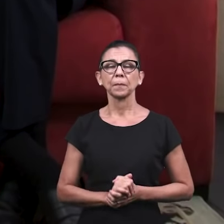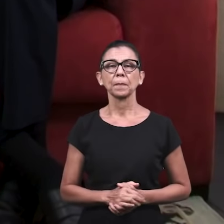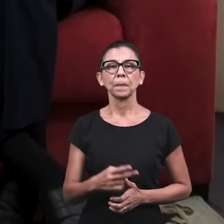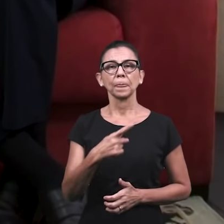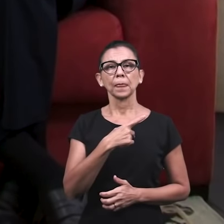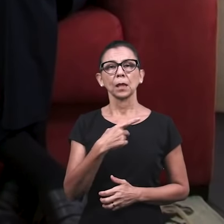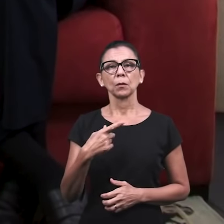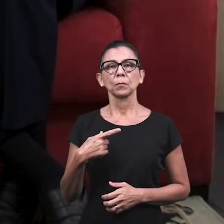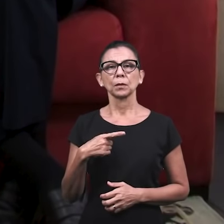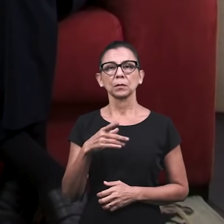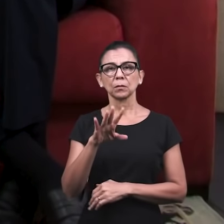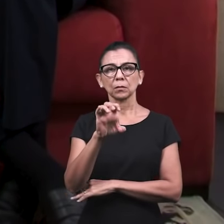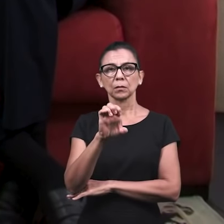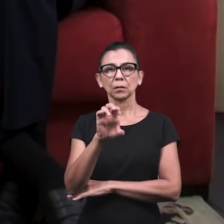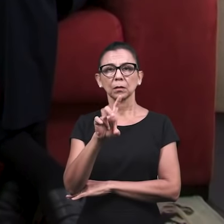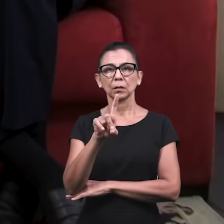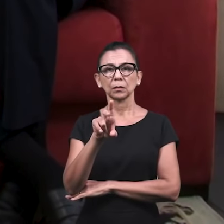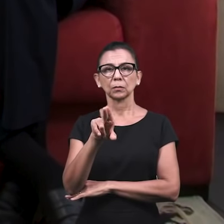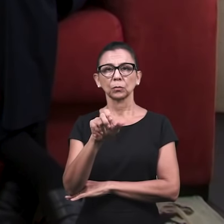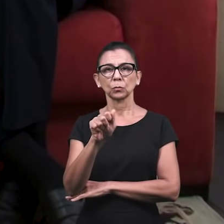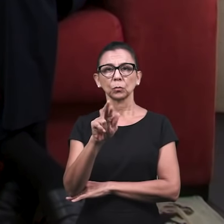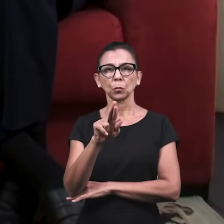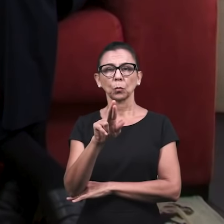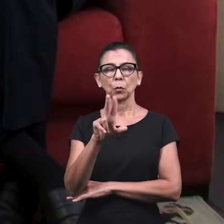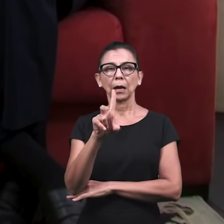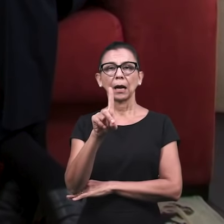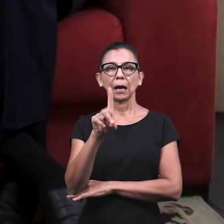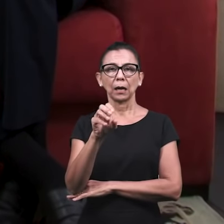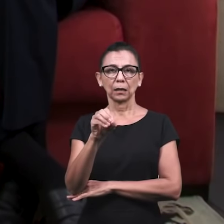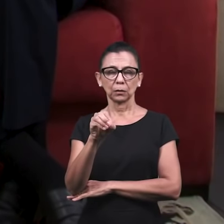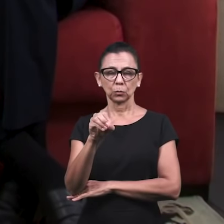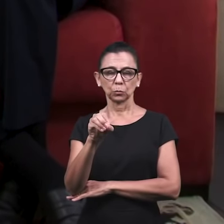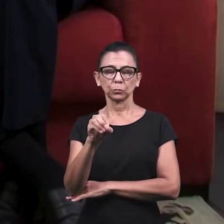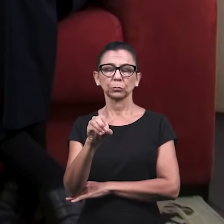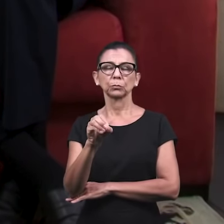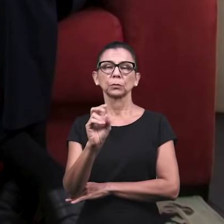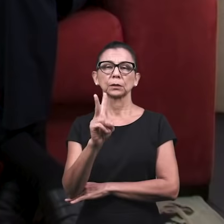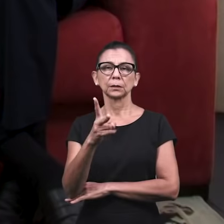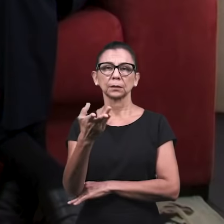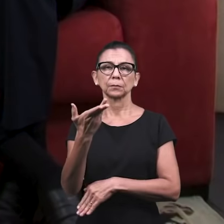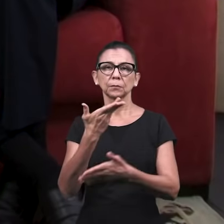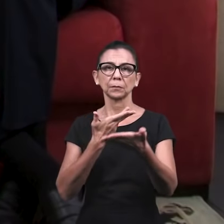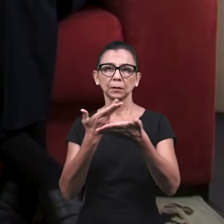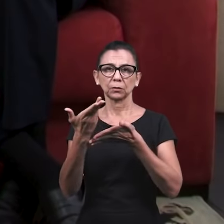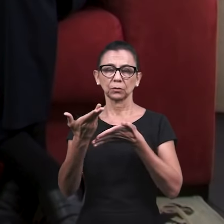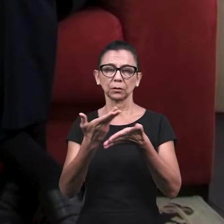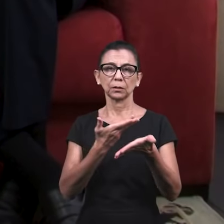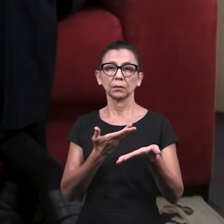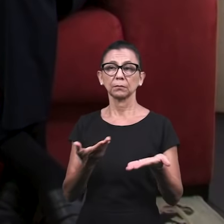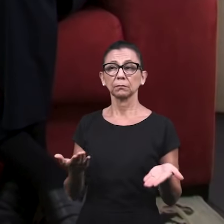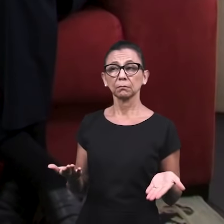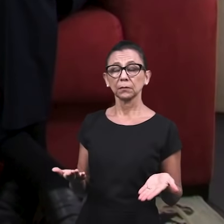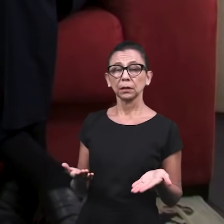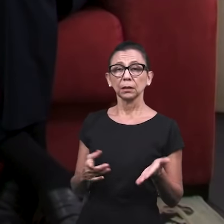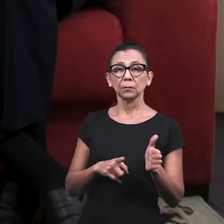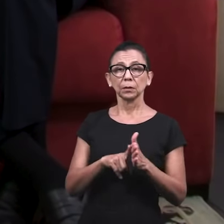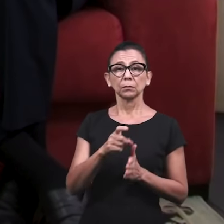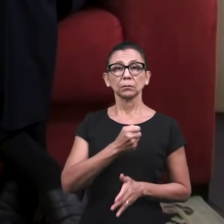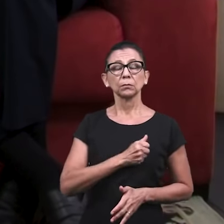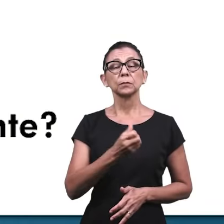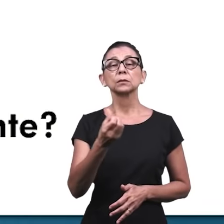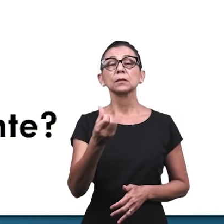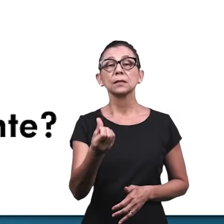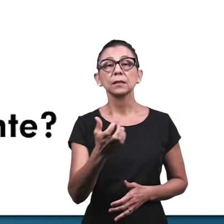do pastor Eduardo Rodrigues, de Florianópolis, companheiro que sempre participa conosco aqui. E a pergunta de número